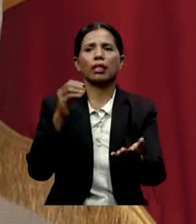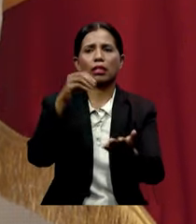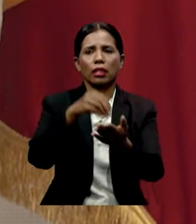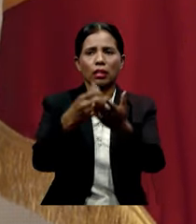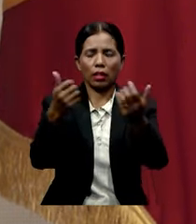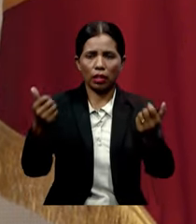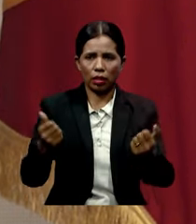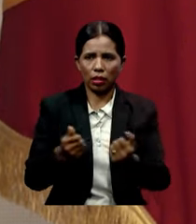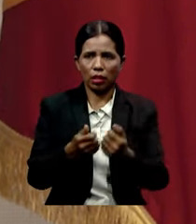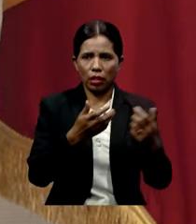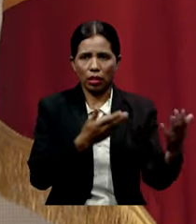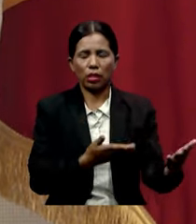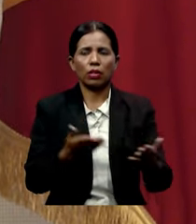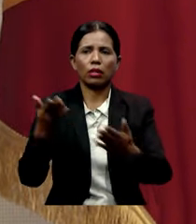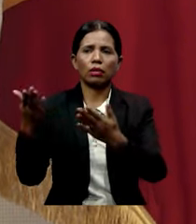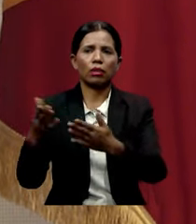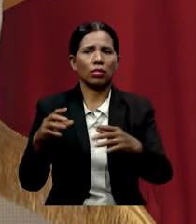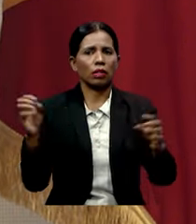né para loja lá lá